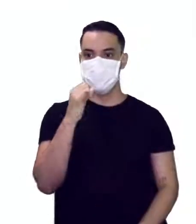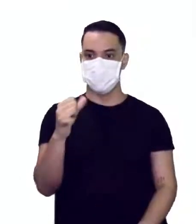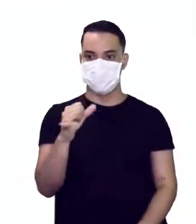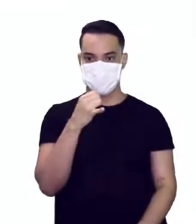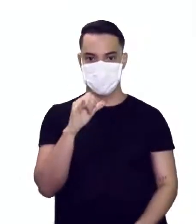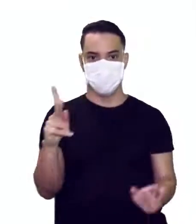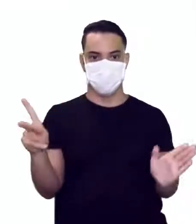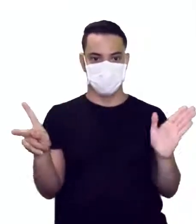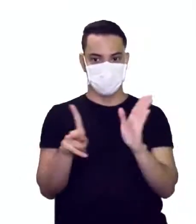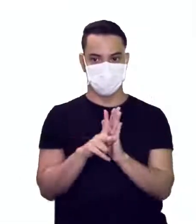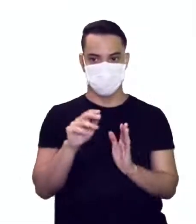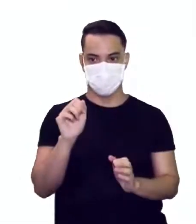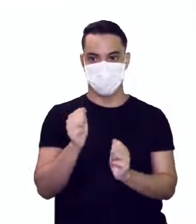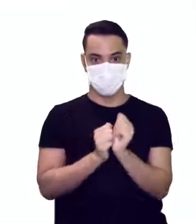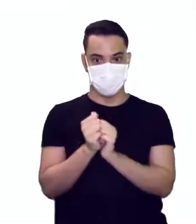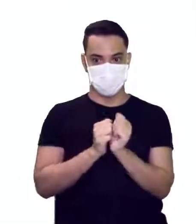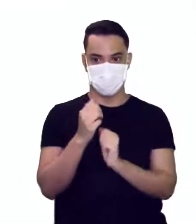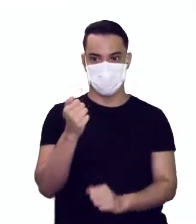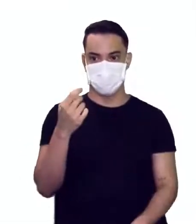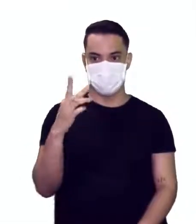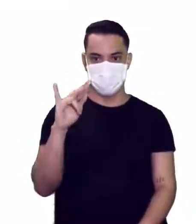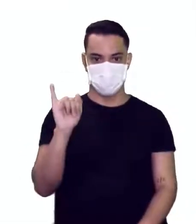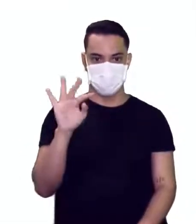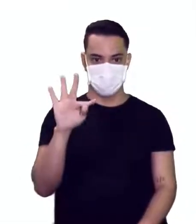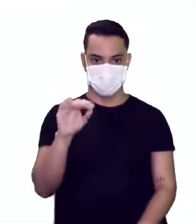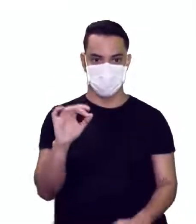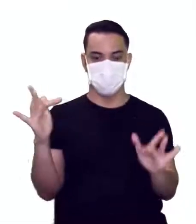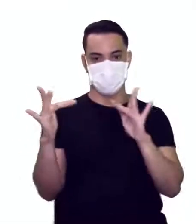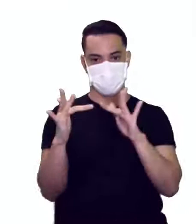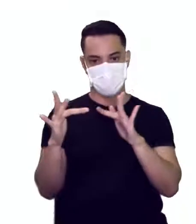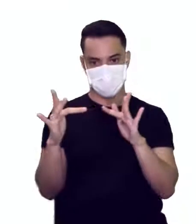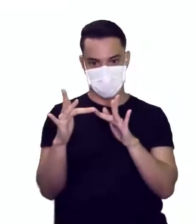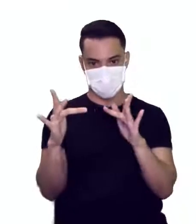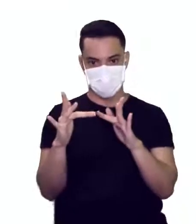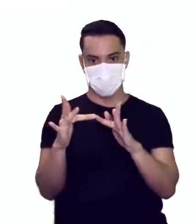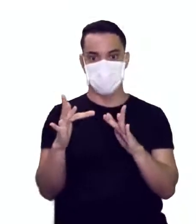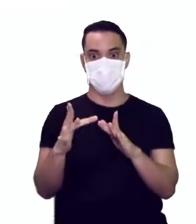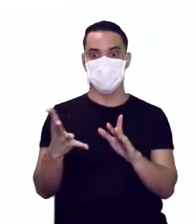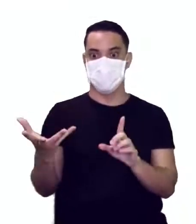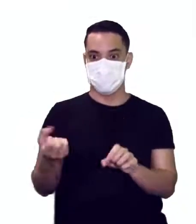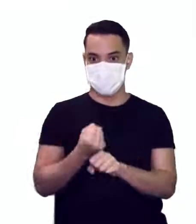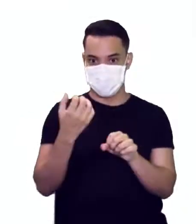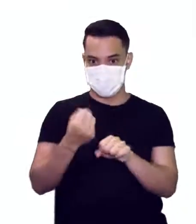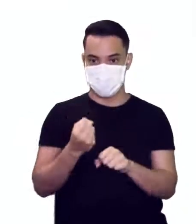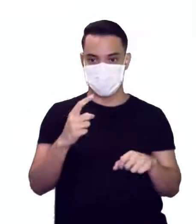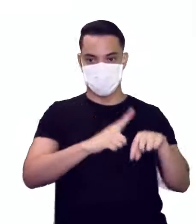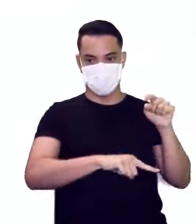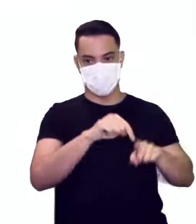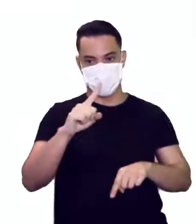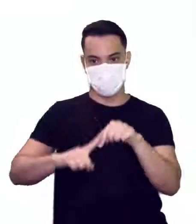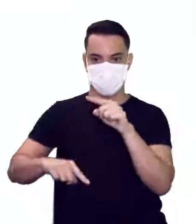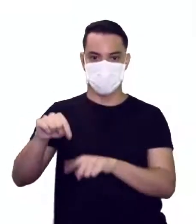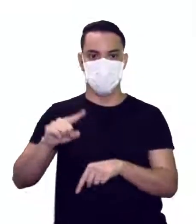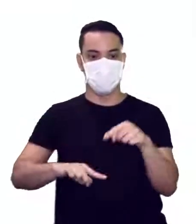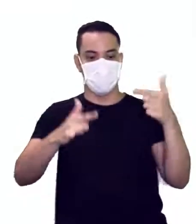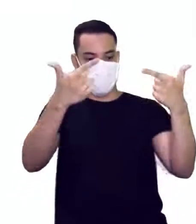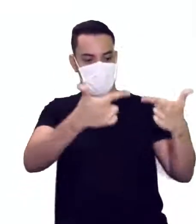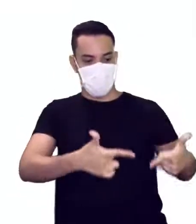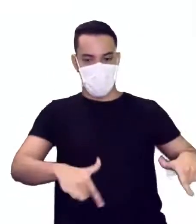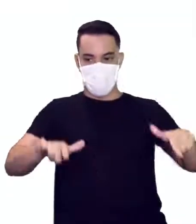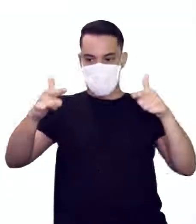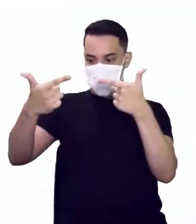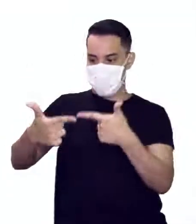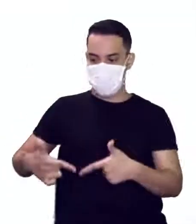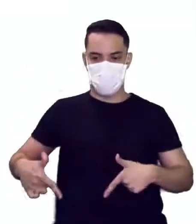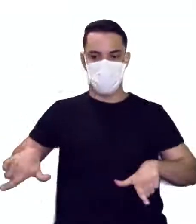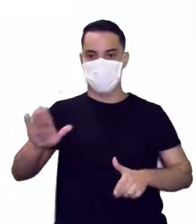por atrito, contato e indução de corpos inicialmente neutros, ok? Então, nós